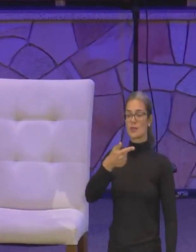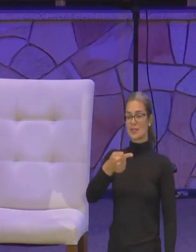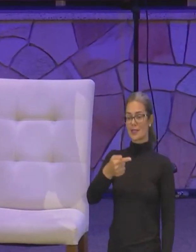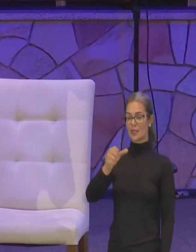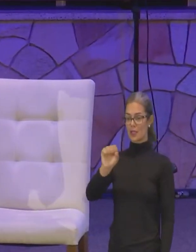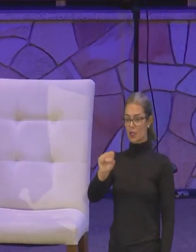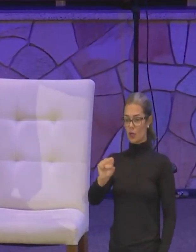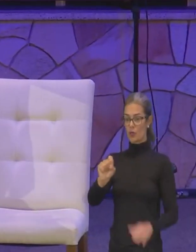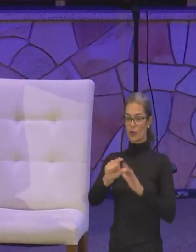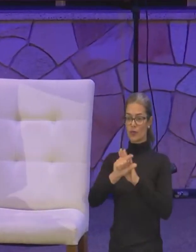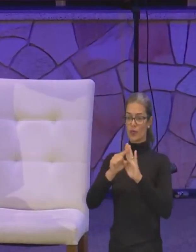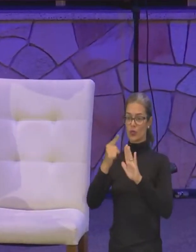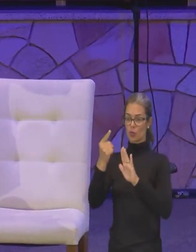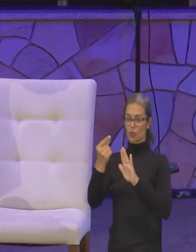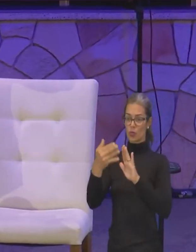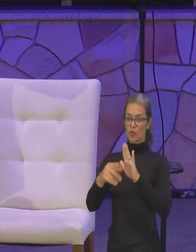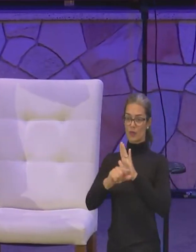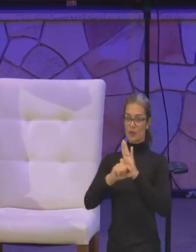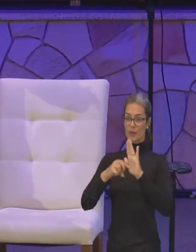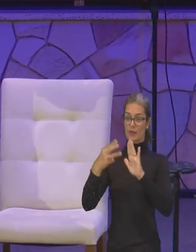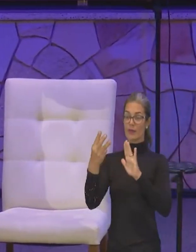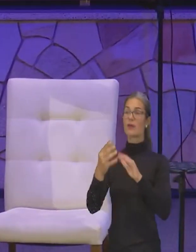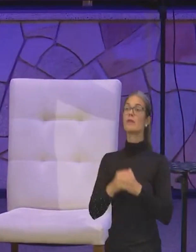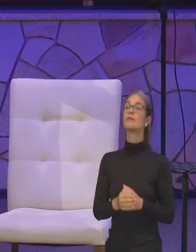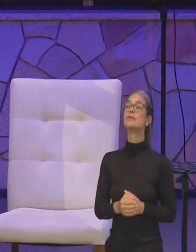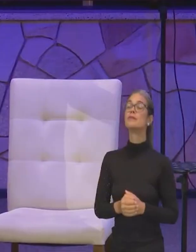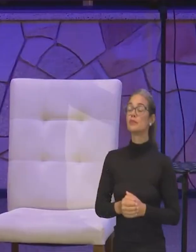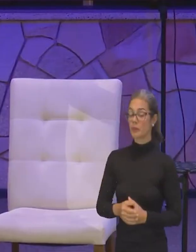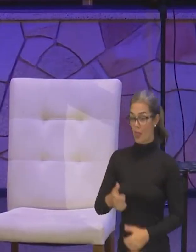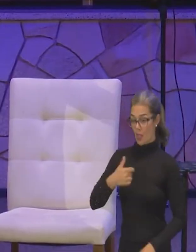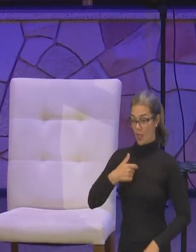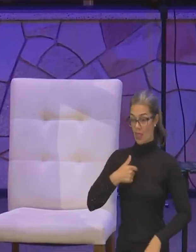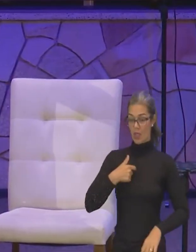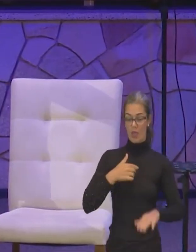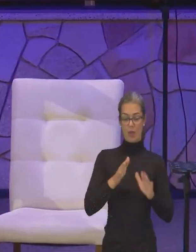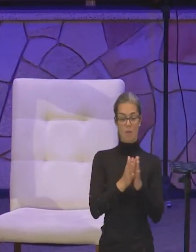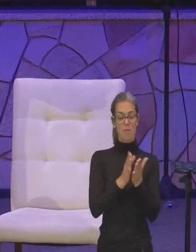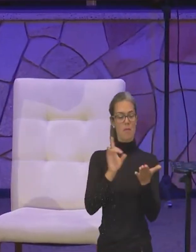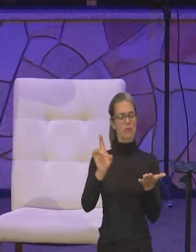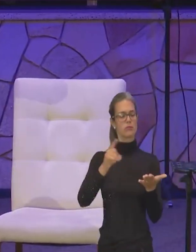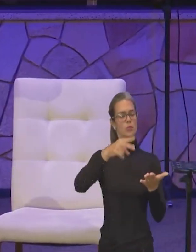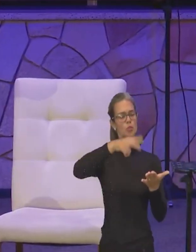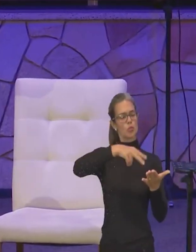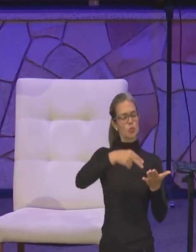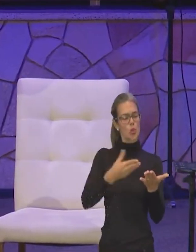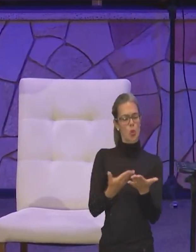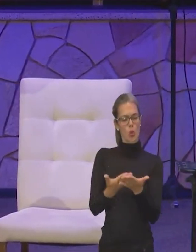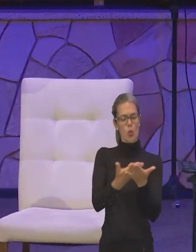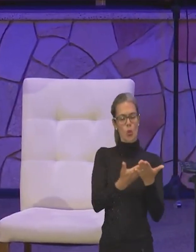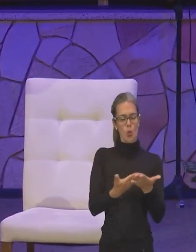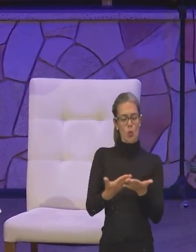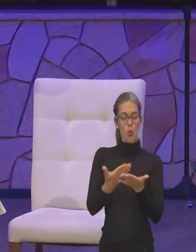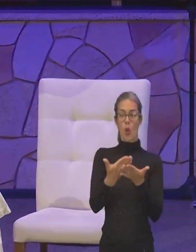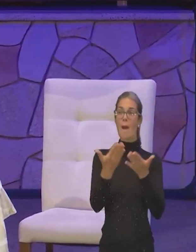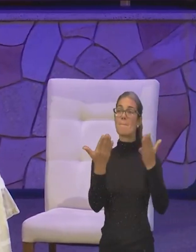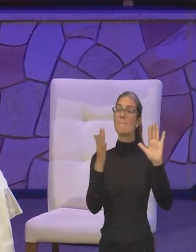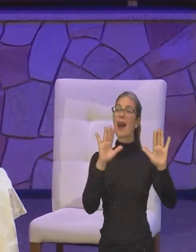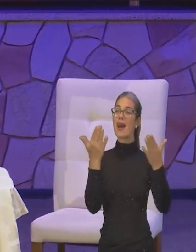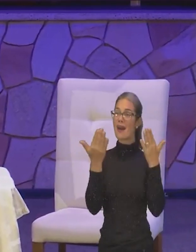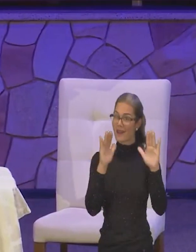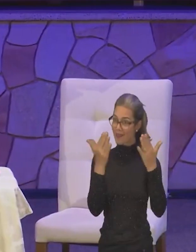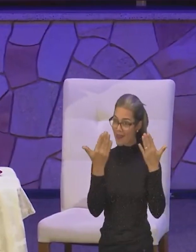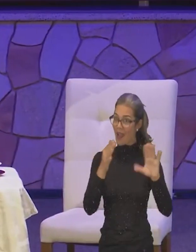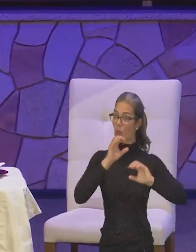diz assim: em parábolas abrirei a minha boca, proferirei enigmas do passado, o que ouvimos e aprendemos, o que os